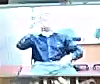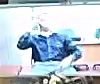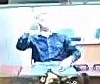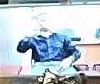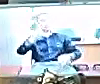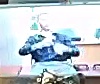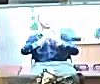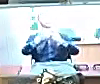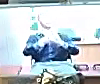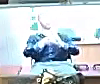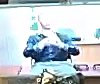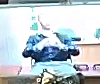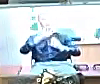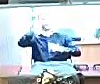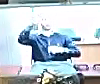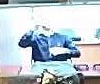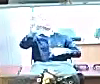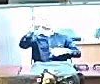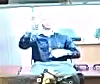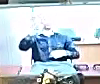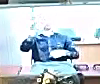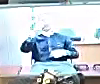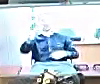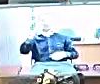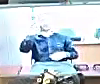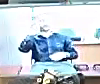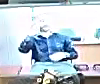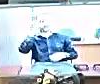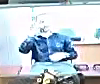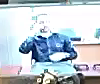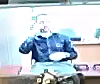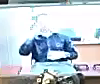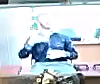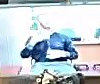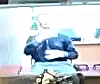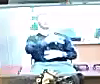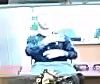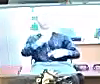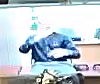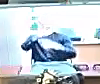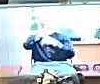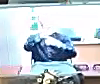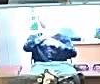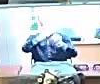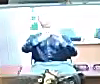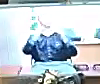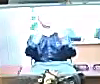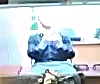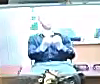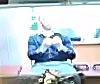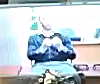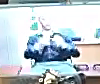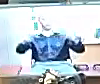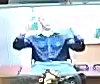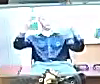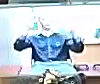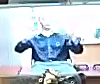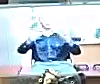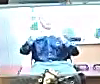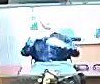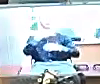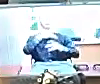5 11 na segunda-feira saúde proteção social tema saúde pública assistência